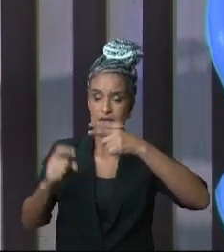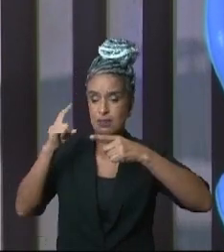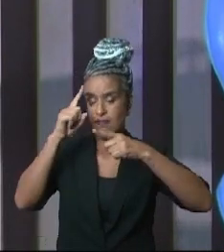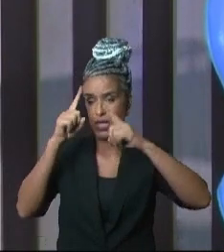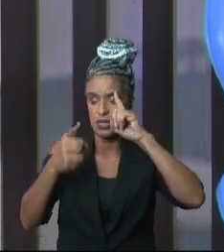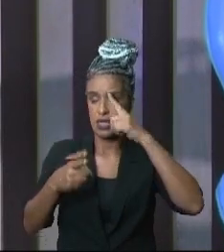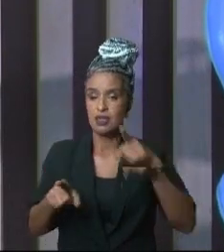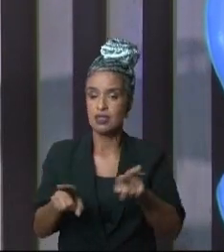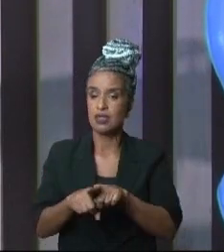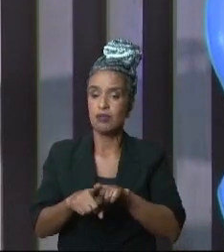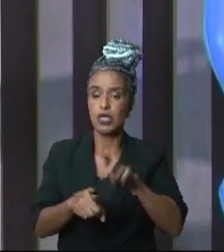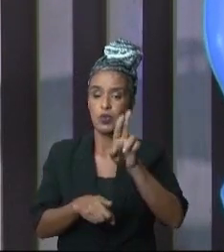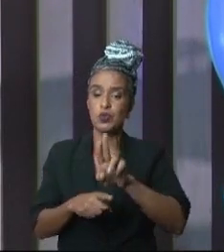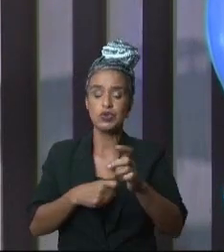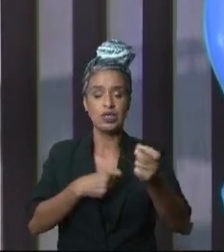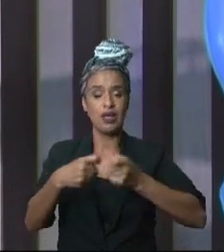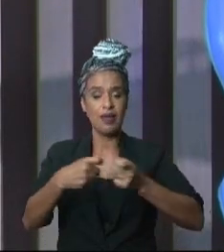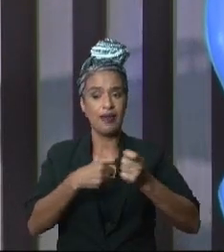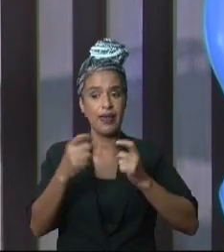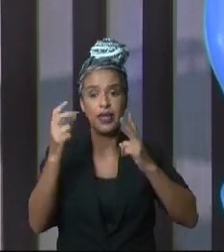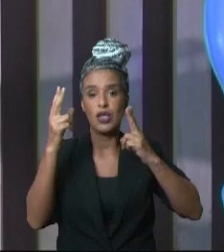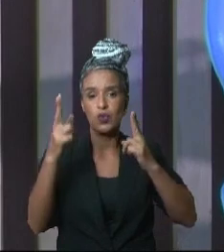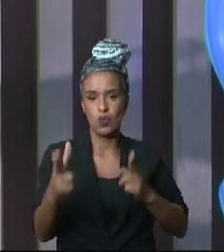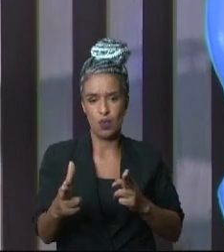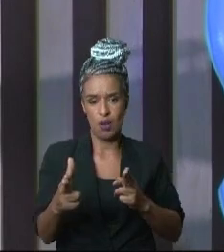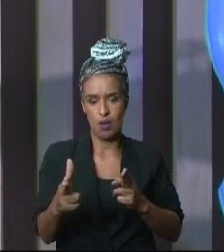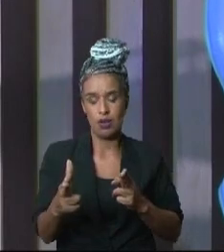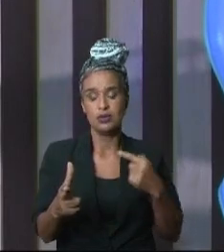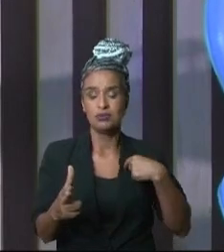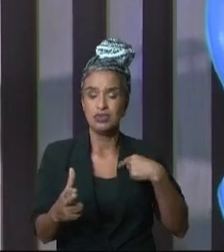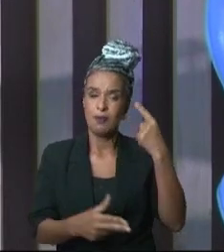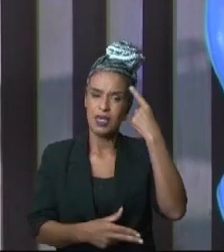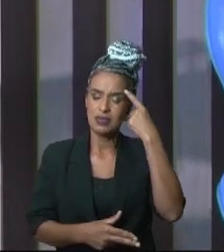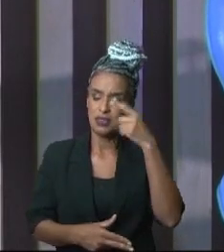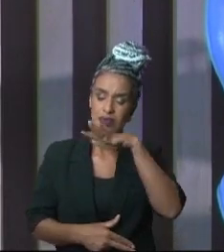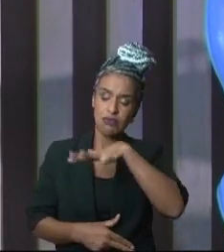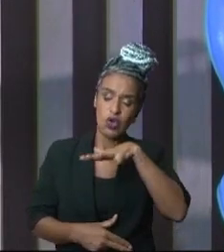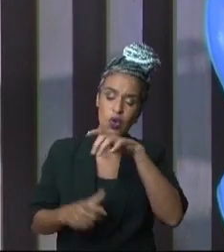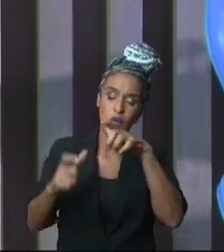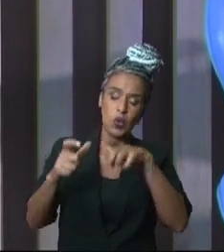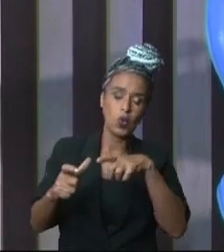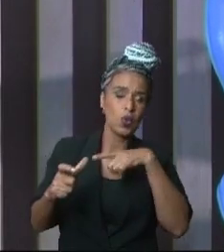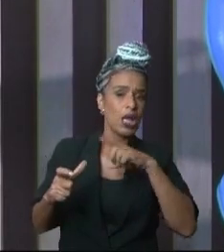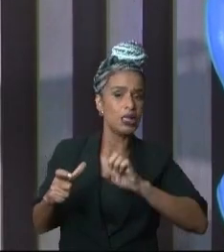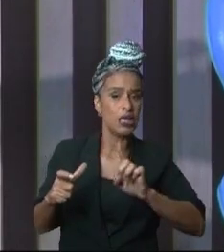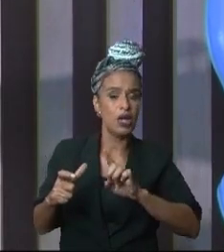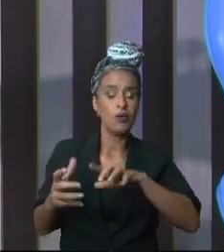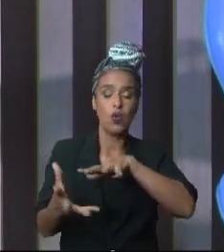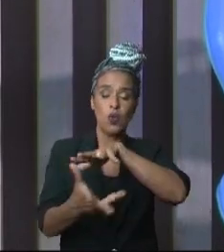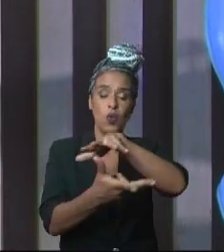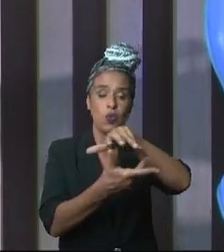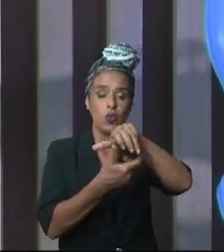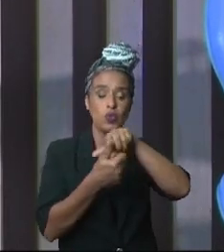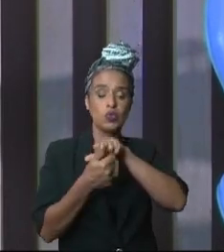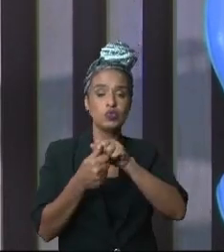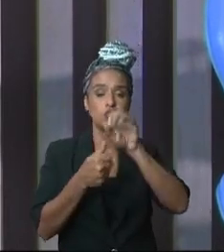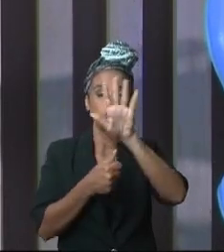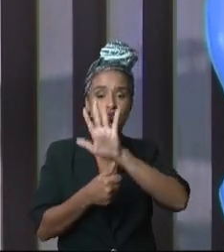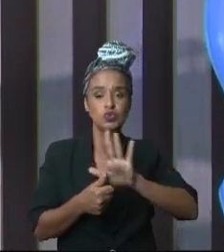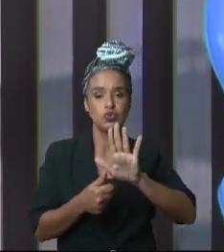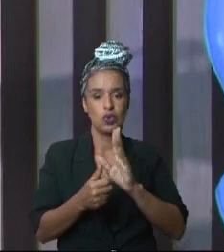assertivos usando a guerra em outros lugares. Então, não é apenas uma segurança regional, mas é global. E está sacudindo o fundamento da